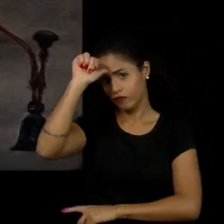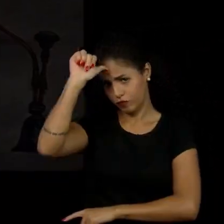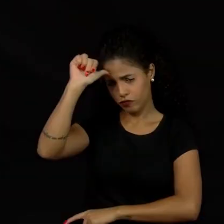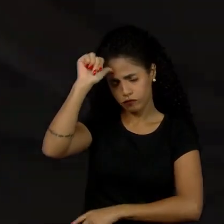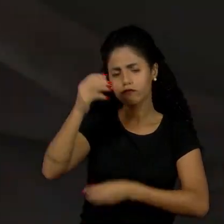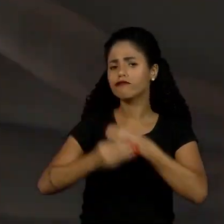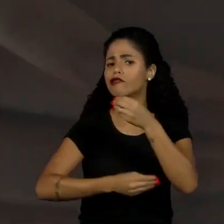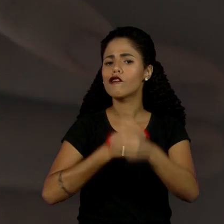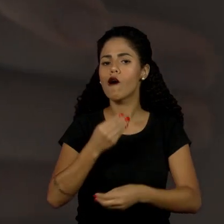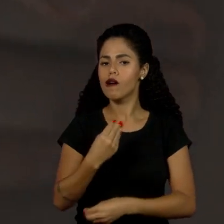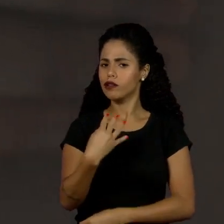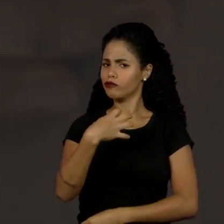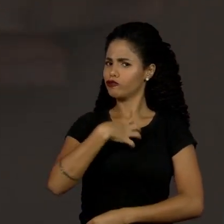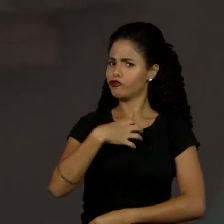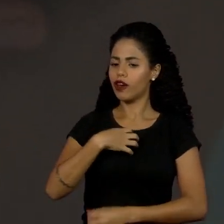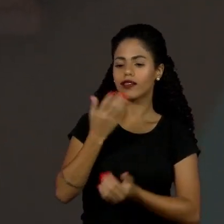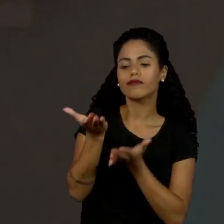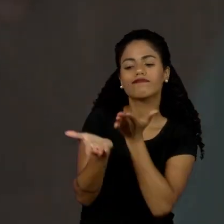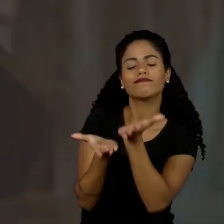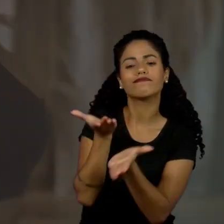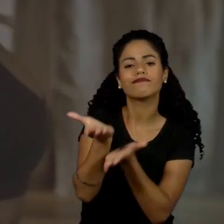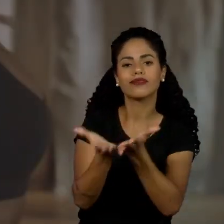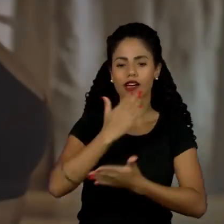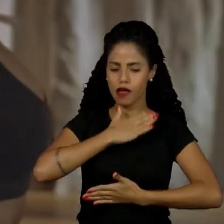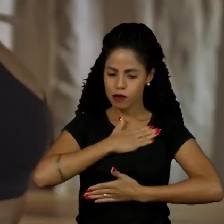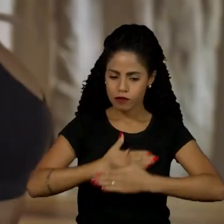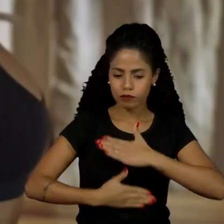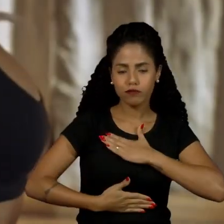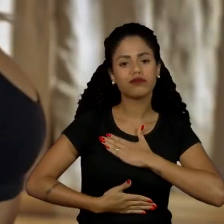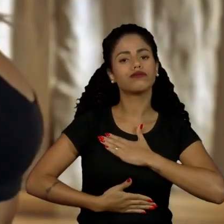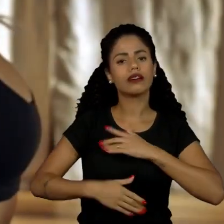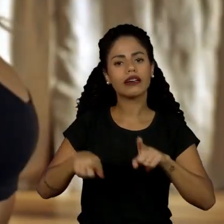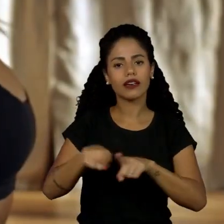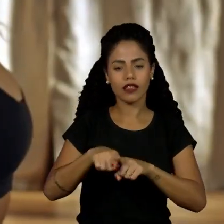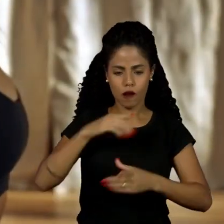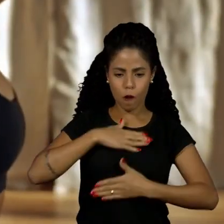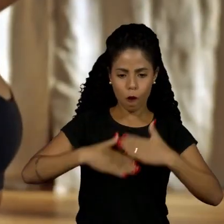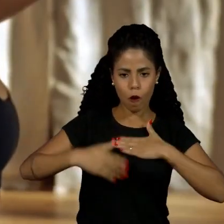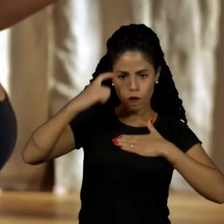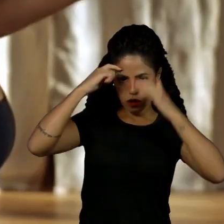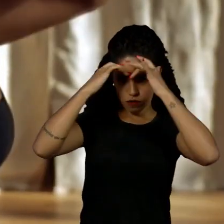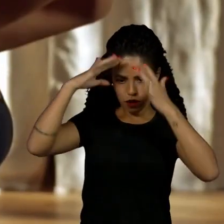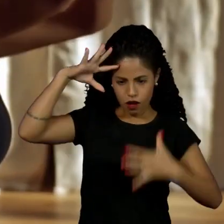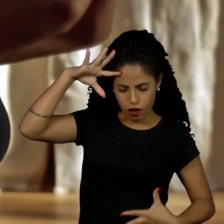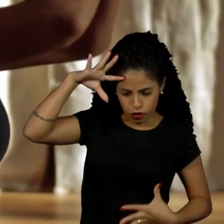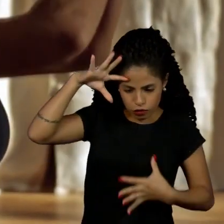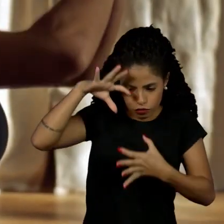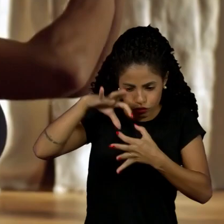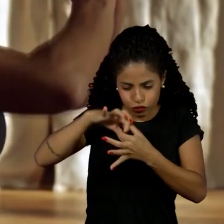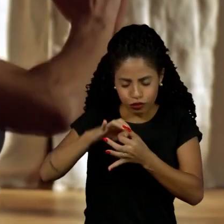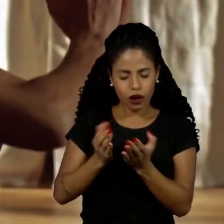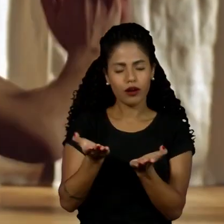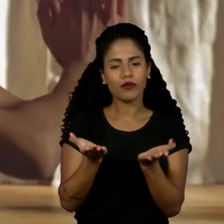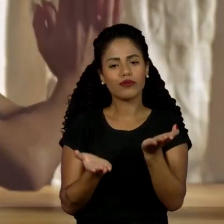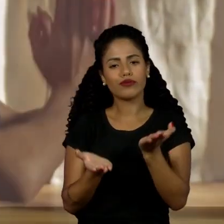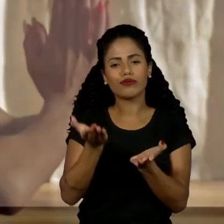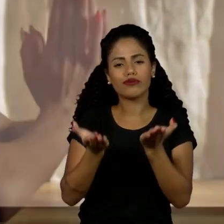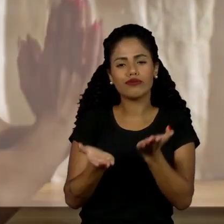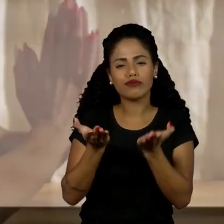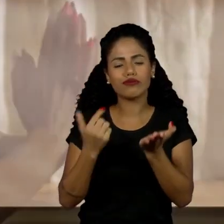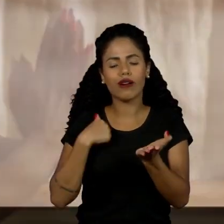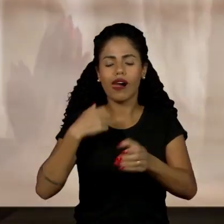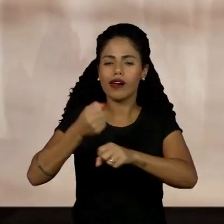consiste em algumas formas de tratamento que visam integrar o corpo e a mente, buscando o equilíbrio físico, emocional